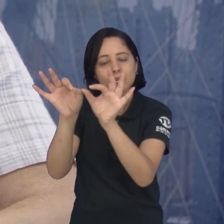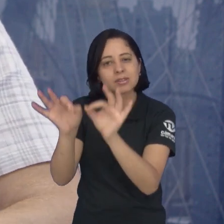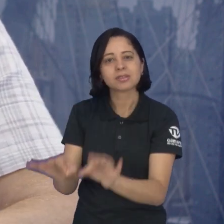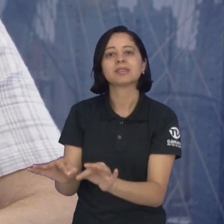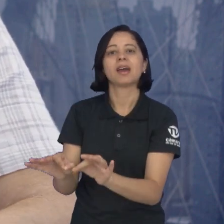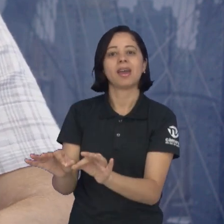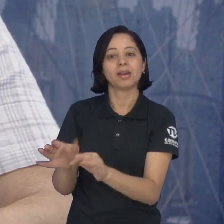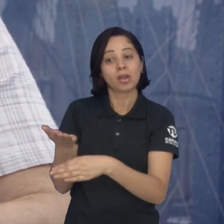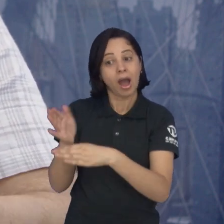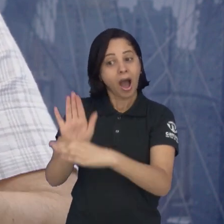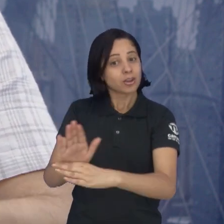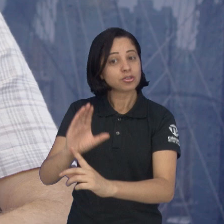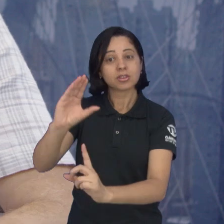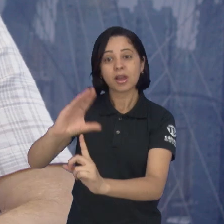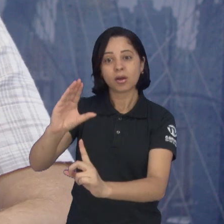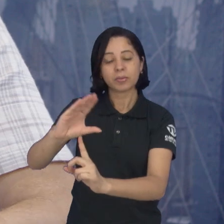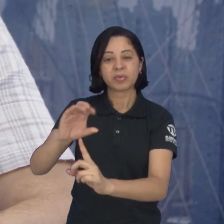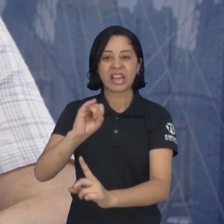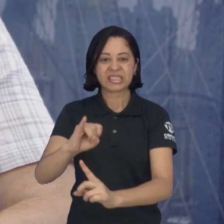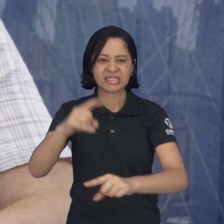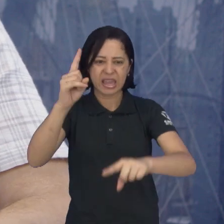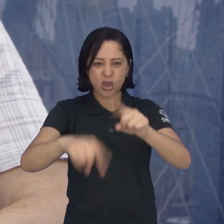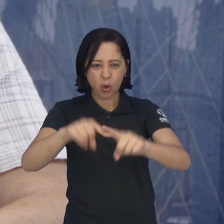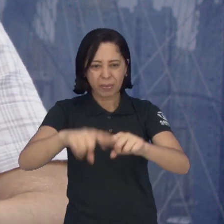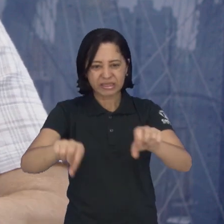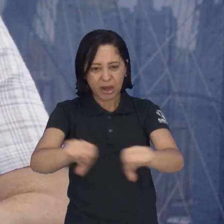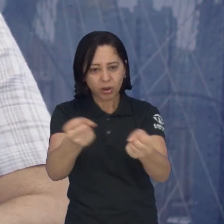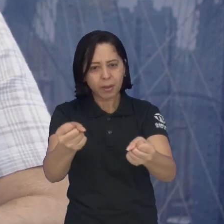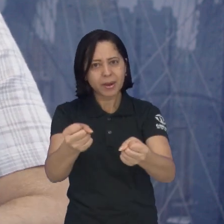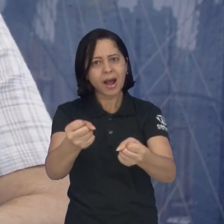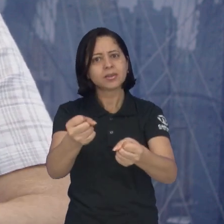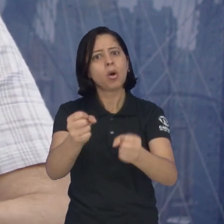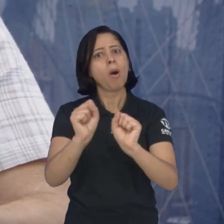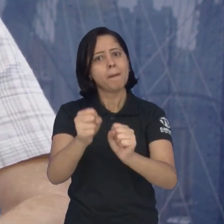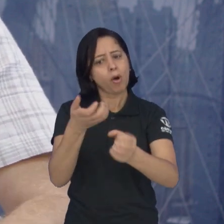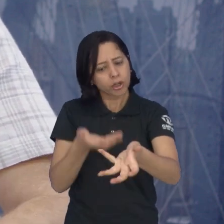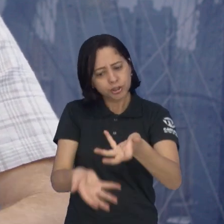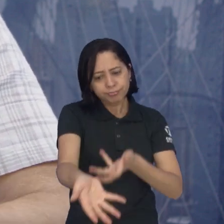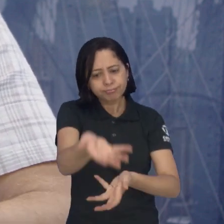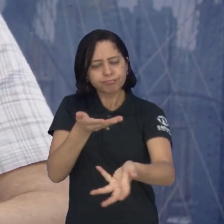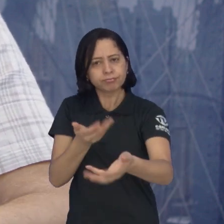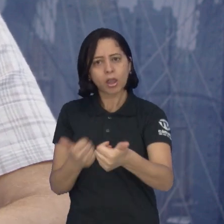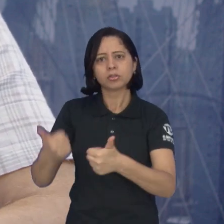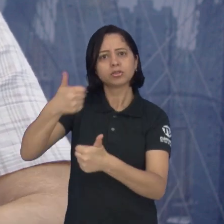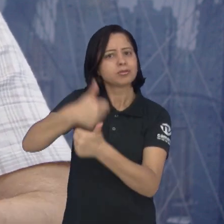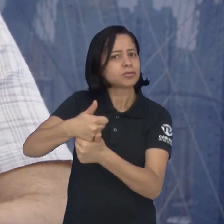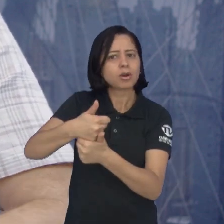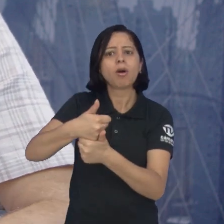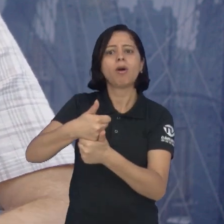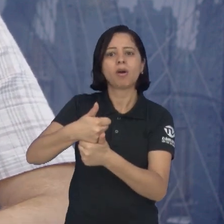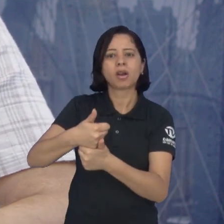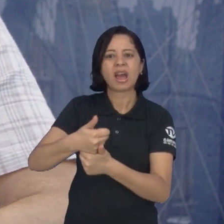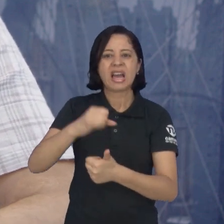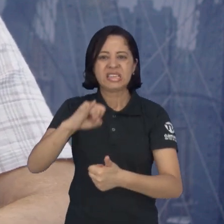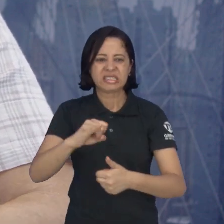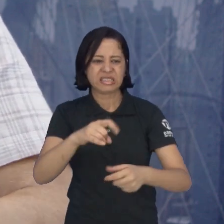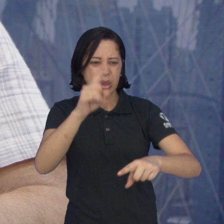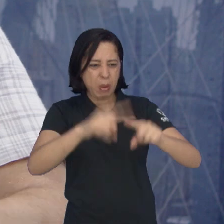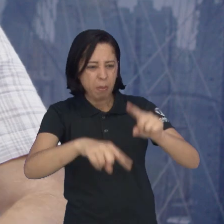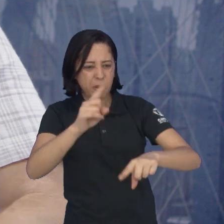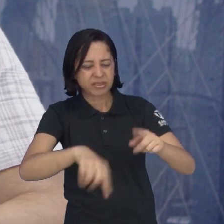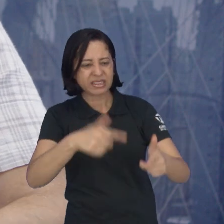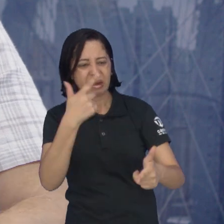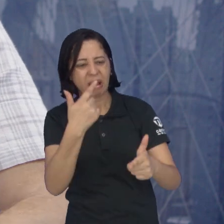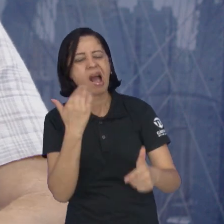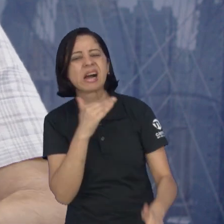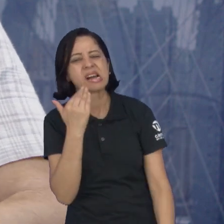em todas as coisas, trocar o produto quanto necessita, tanto no mercado físico quanto no eletrônico. Se o produto dá um problema, não ficar com